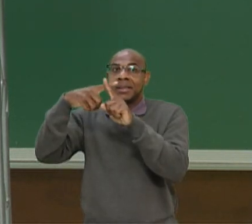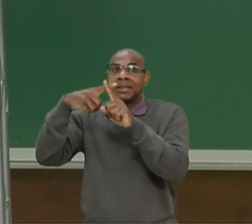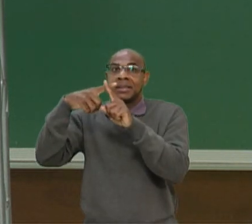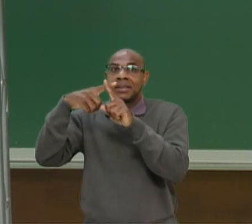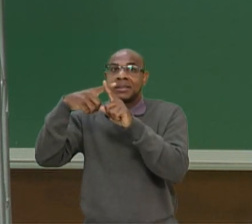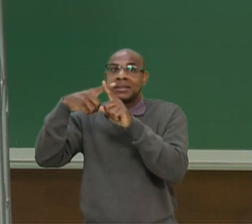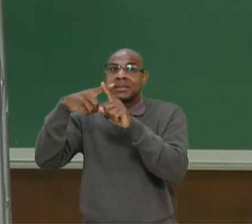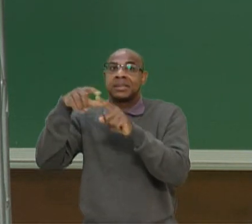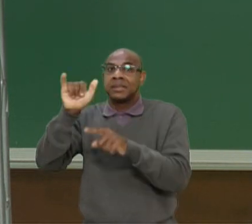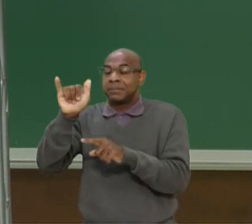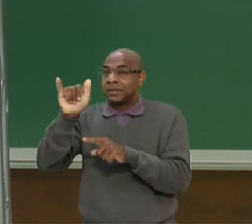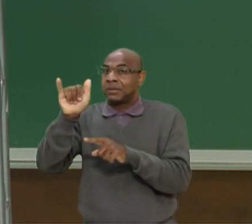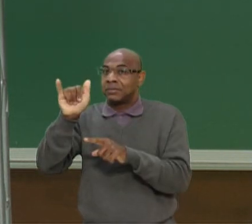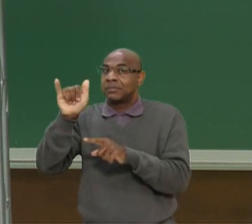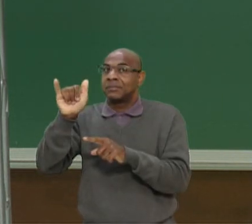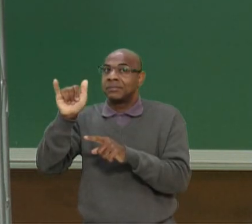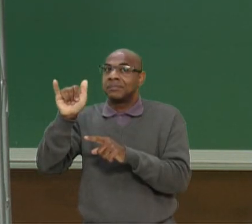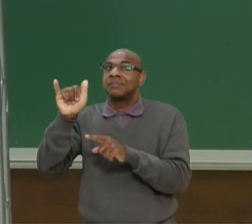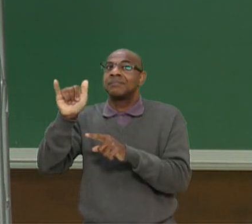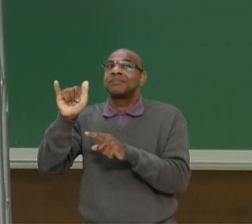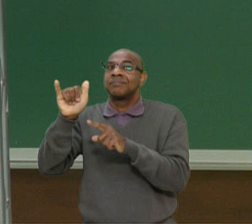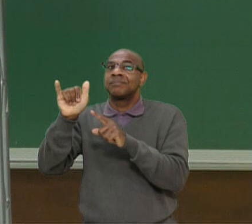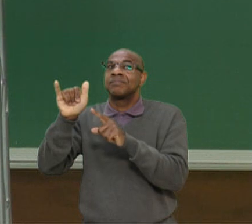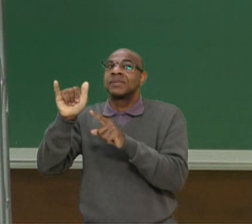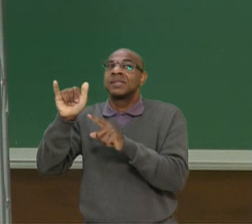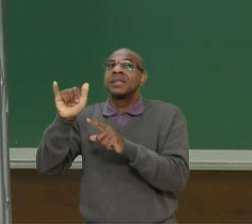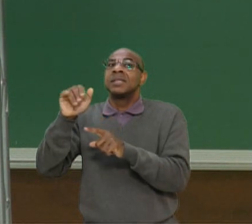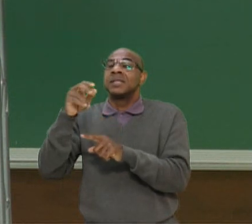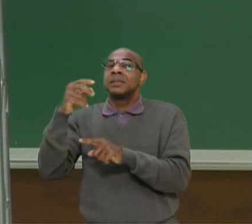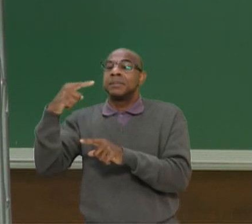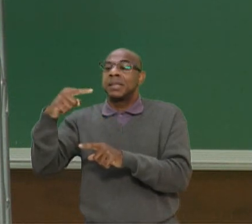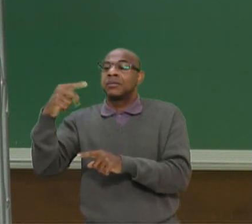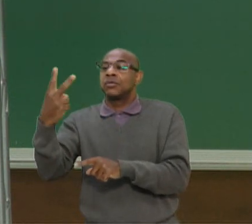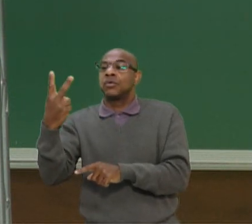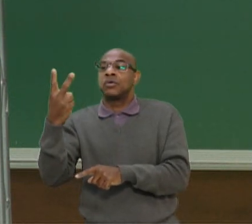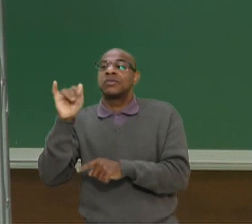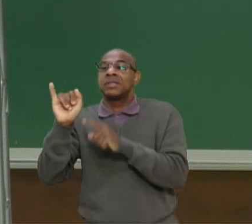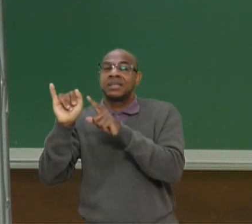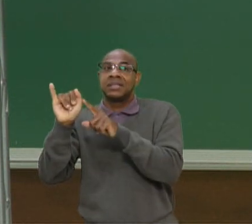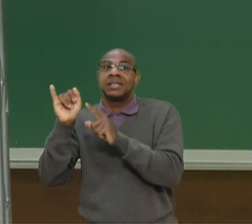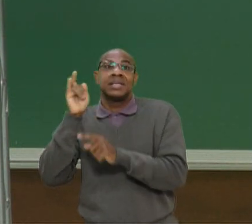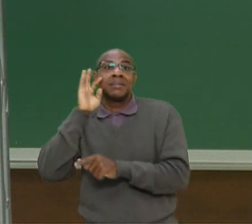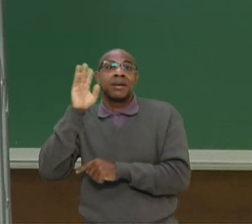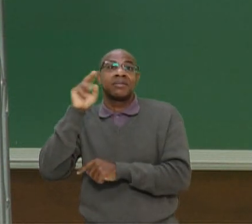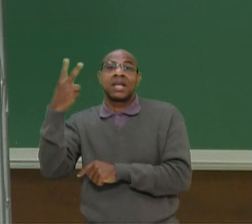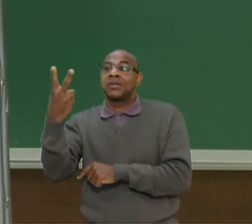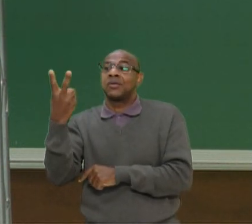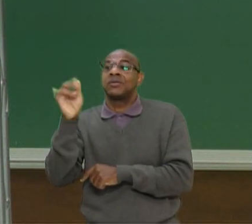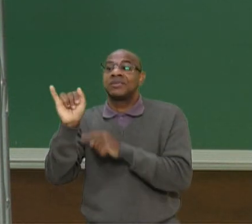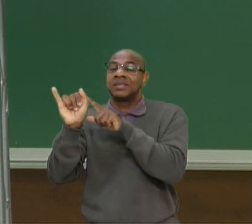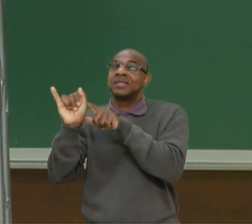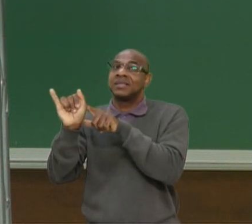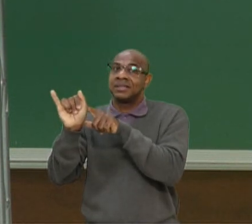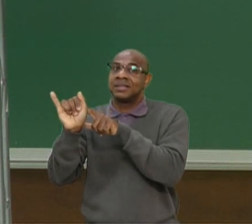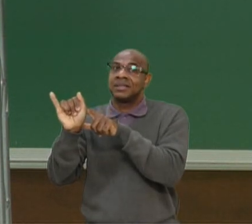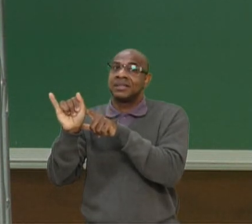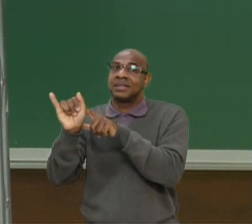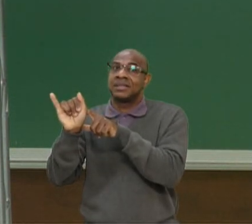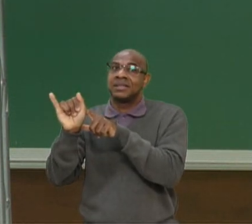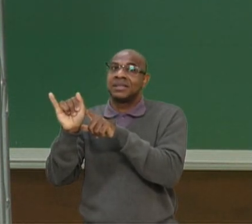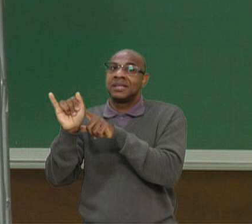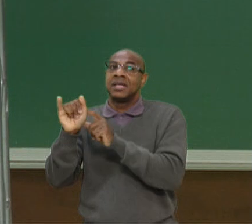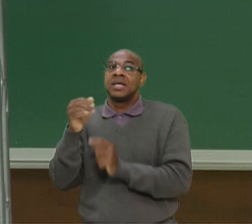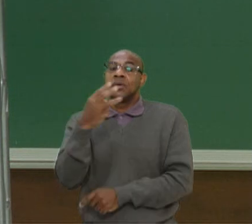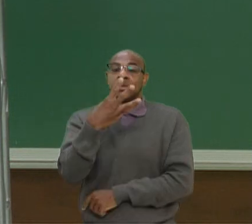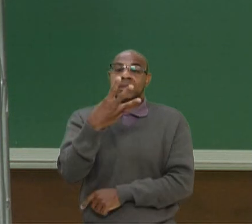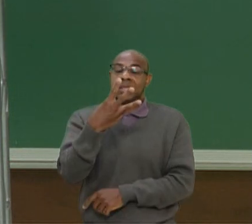3 mais y, parte imaginária, menos 2i. Essa identificação do que é parte real e parte imaginária é